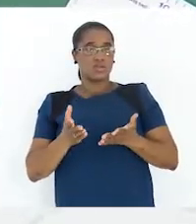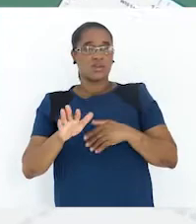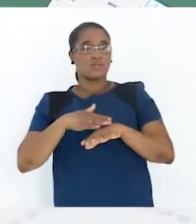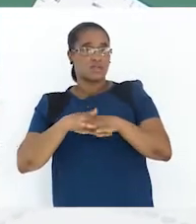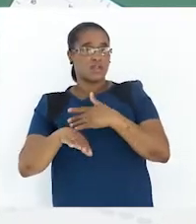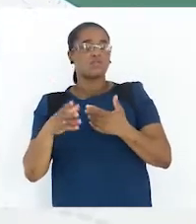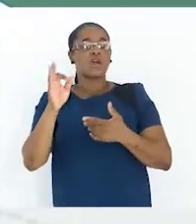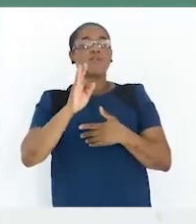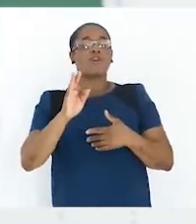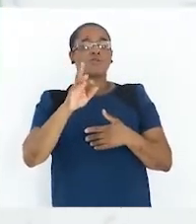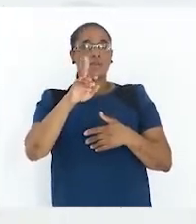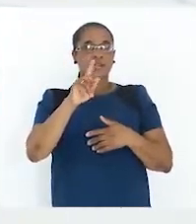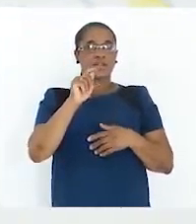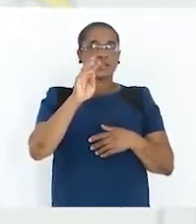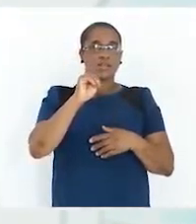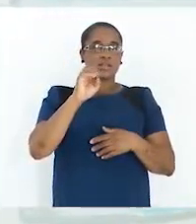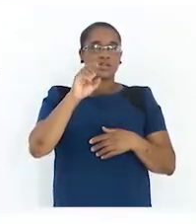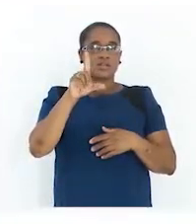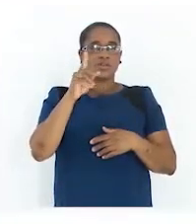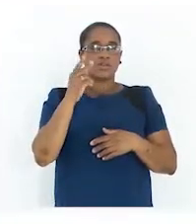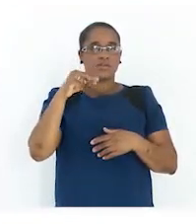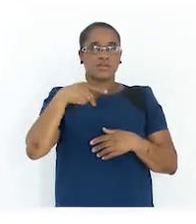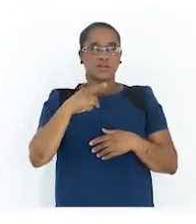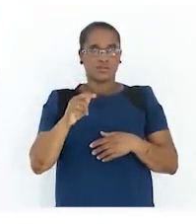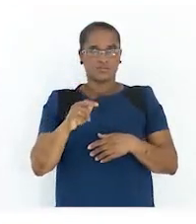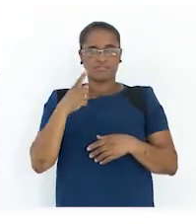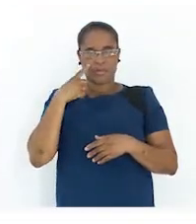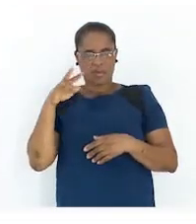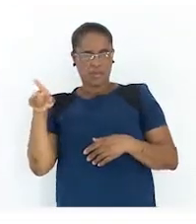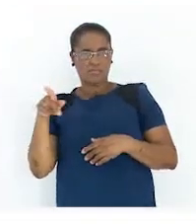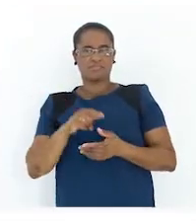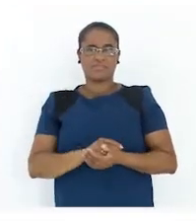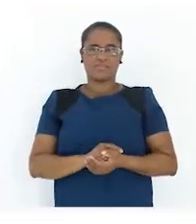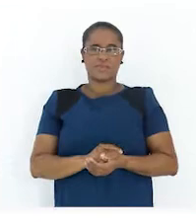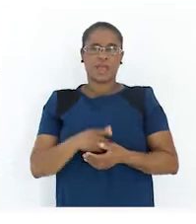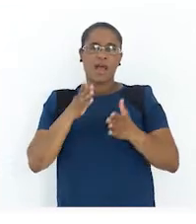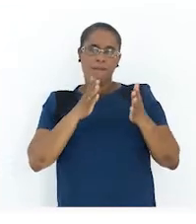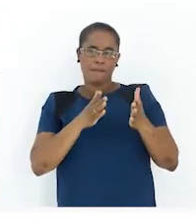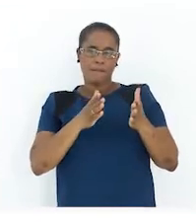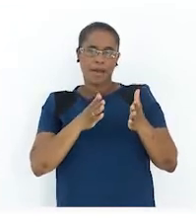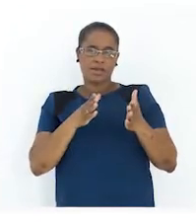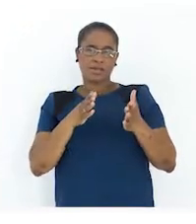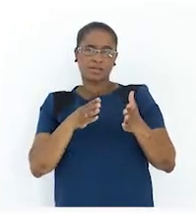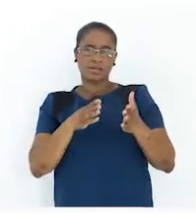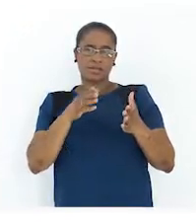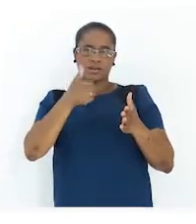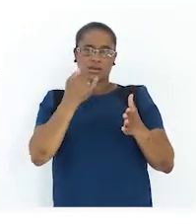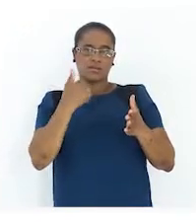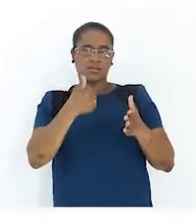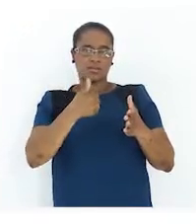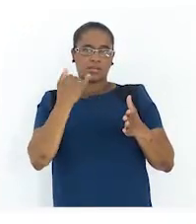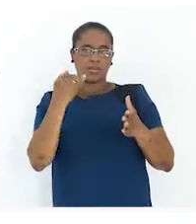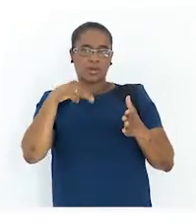a fórmula resolvente. Vemos aqui. A fórmula resolvente, parte da binómio discriminante, parte da